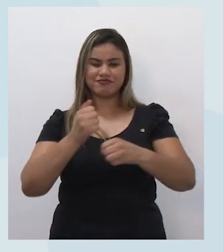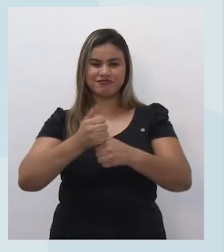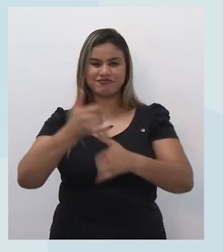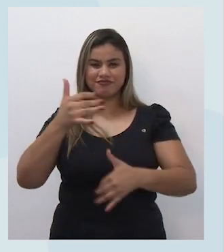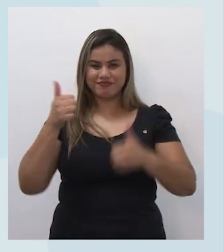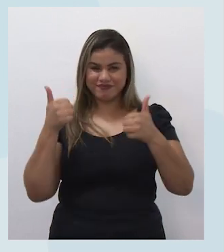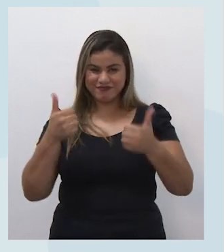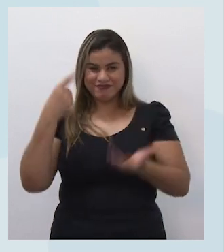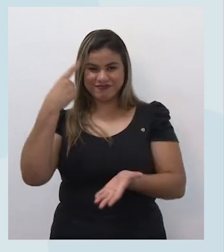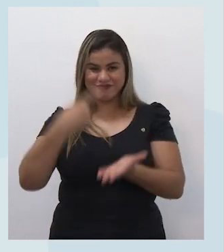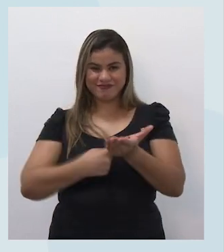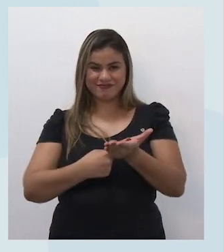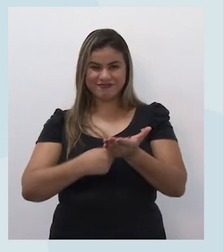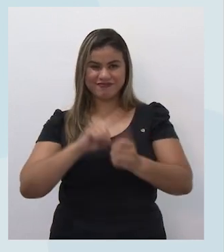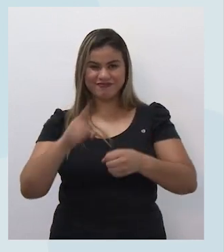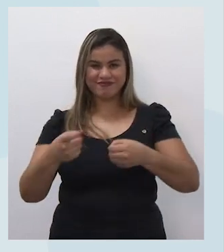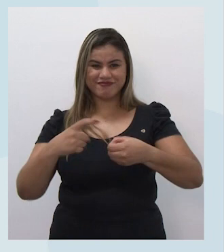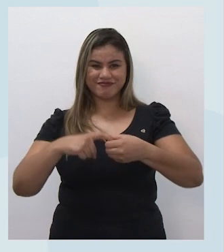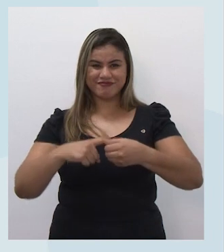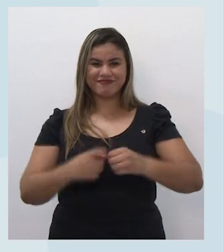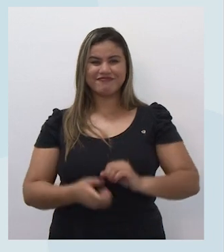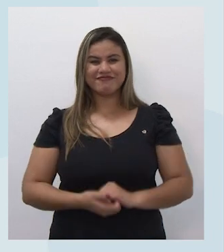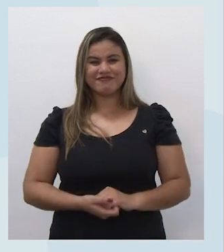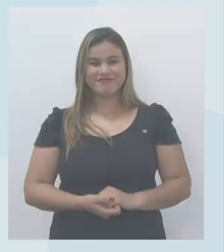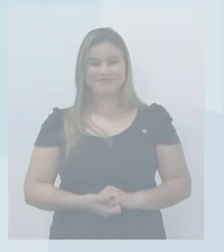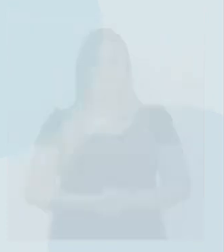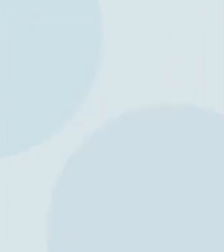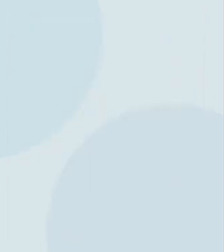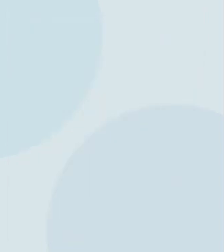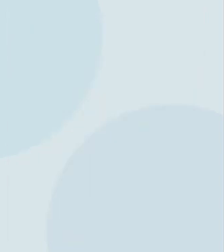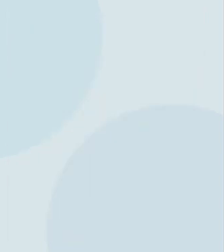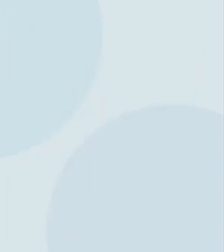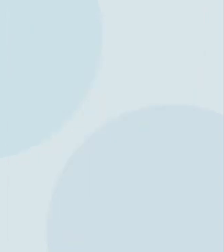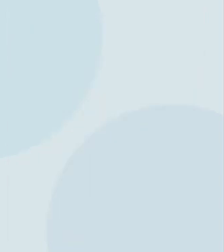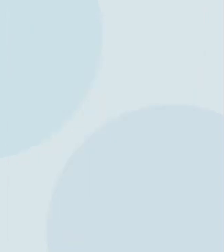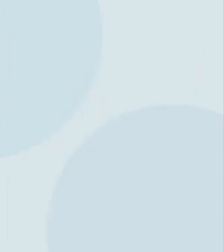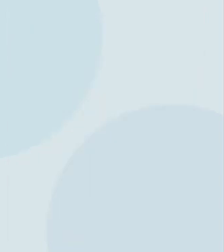chat. Combinado? Então, vamos para a interação.